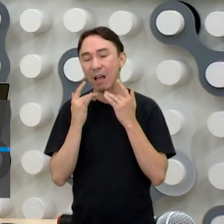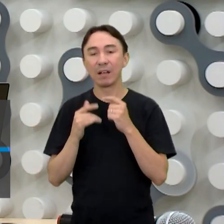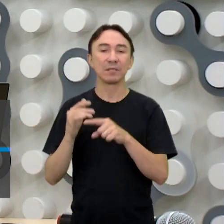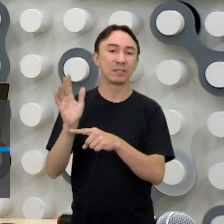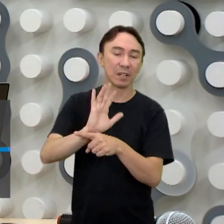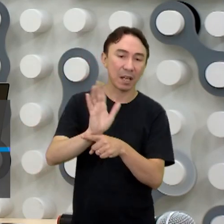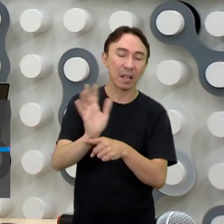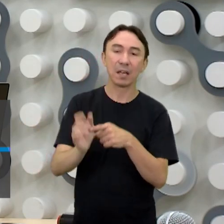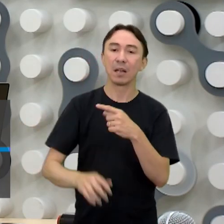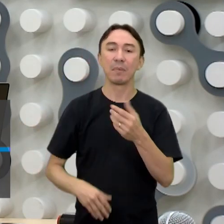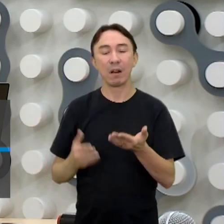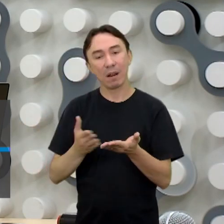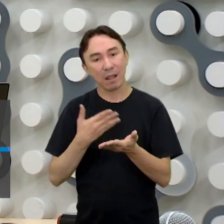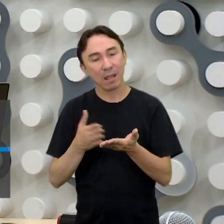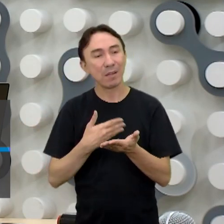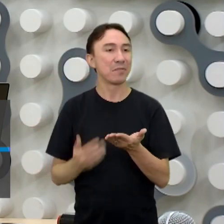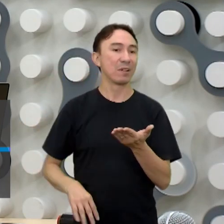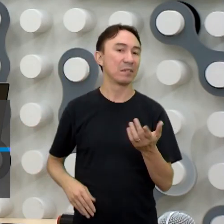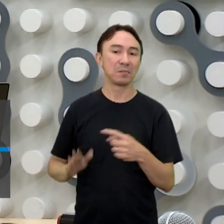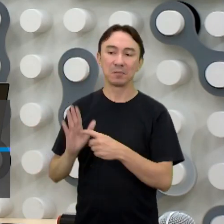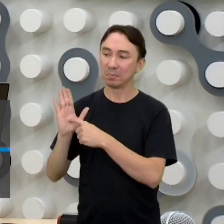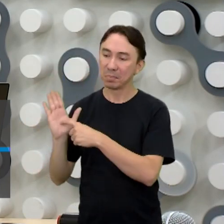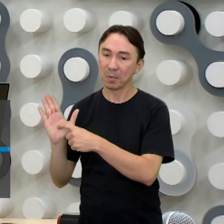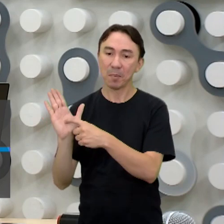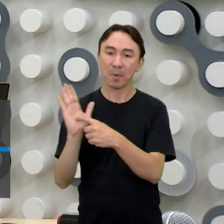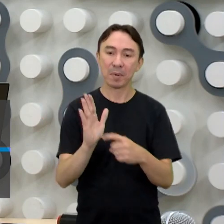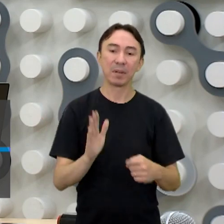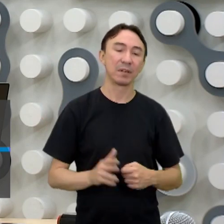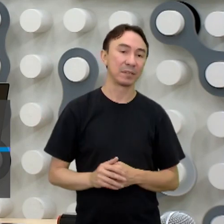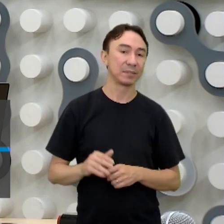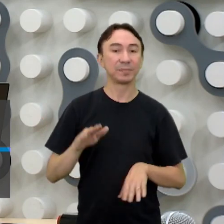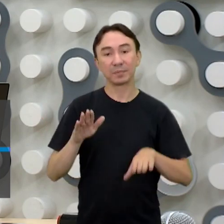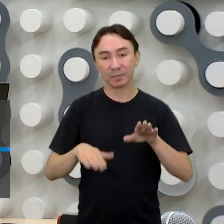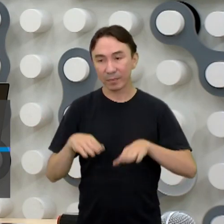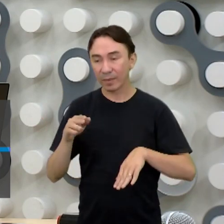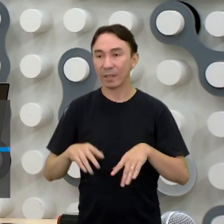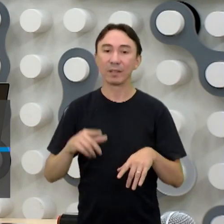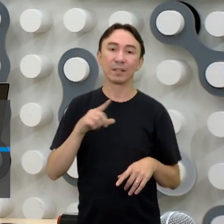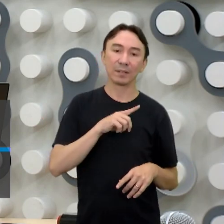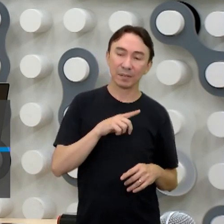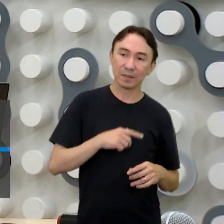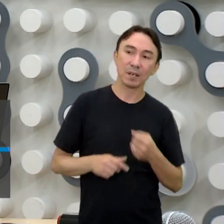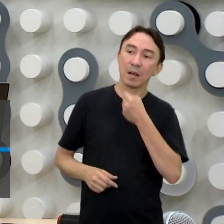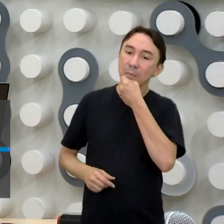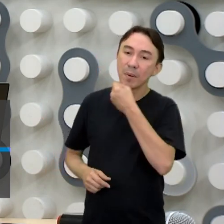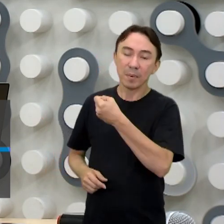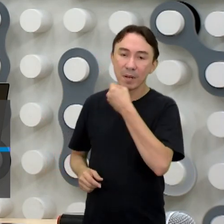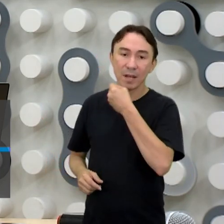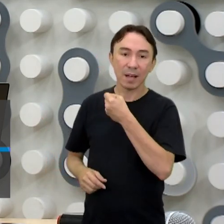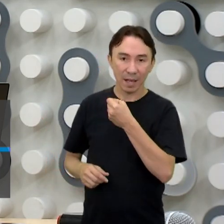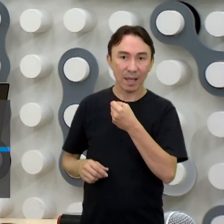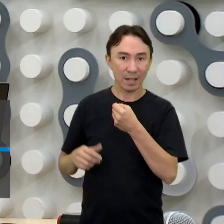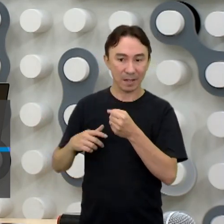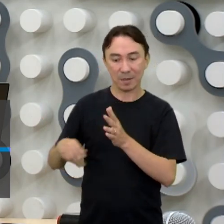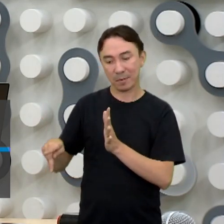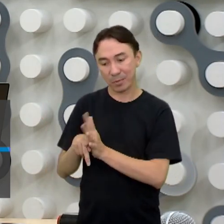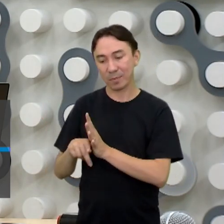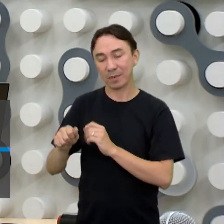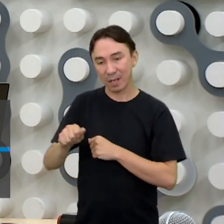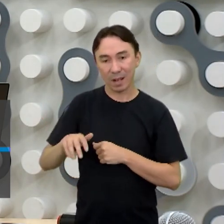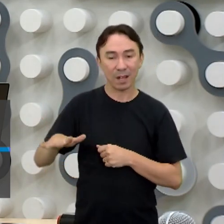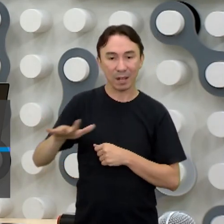fala de, sei lá, às vezes, entrevista a escritores. Essa é a editoria de cultura.